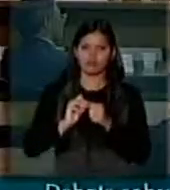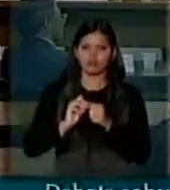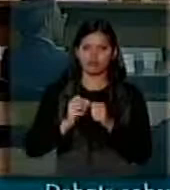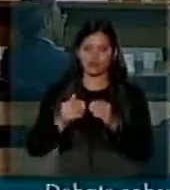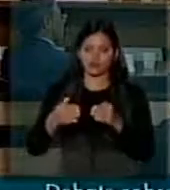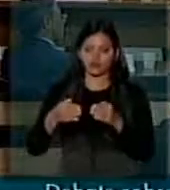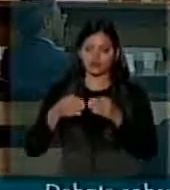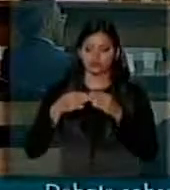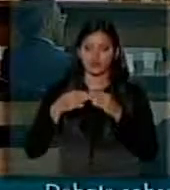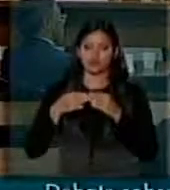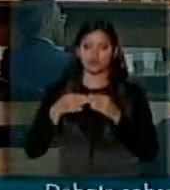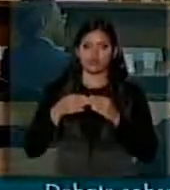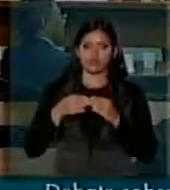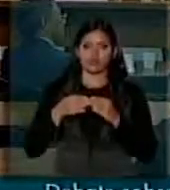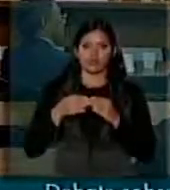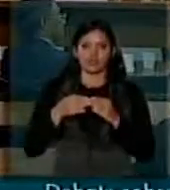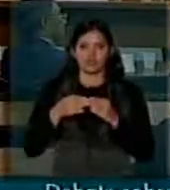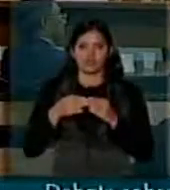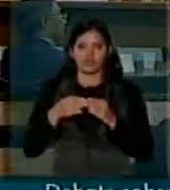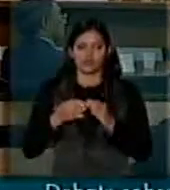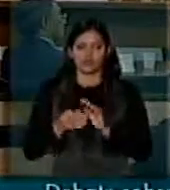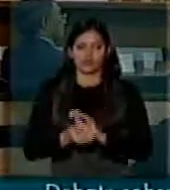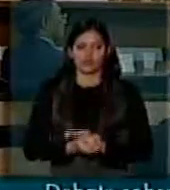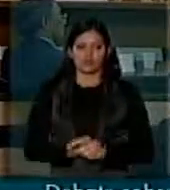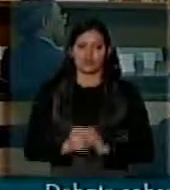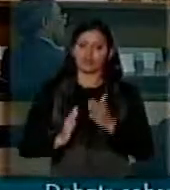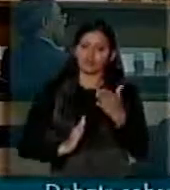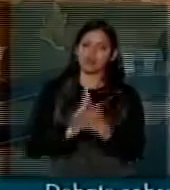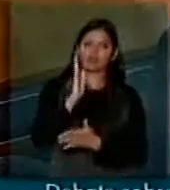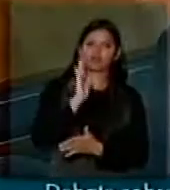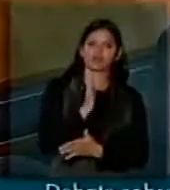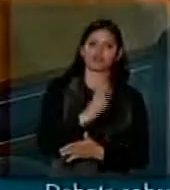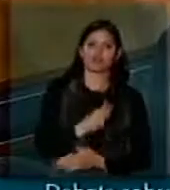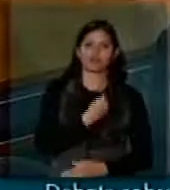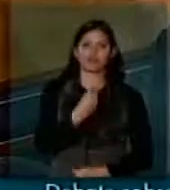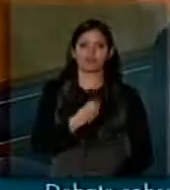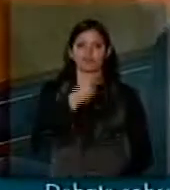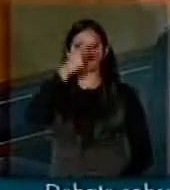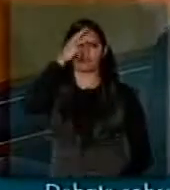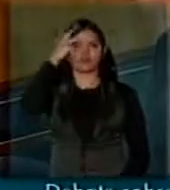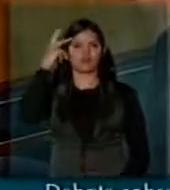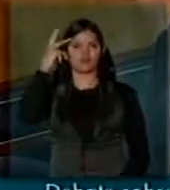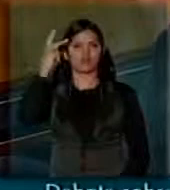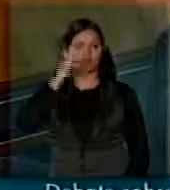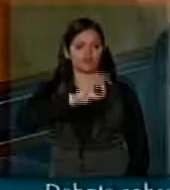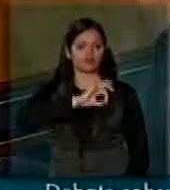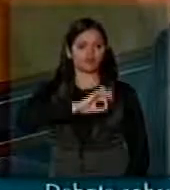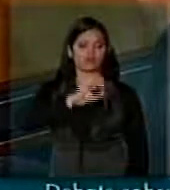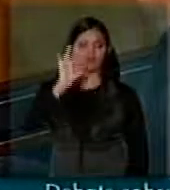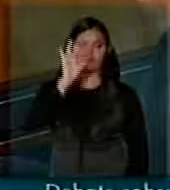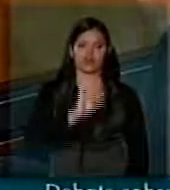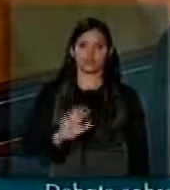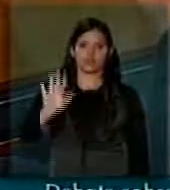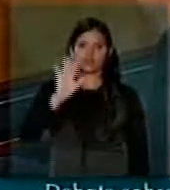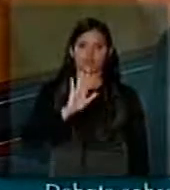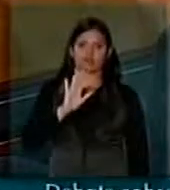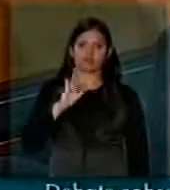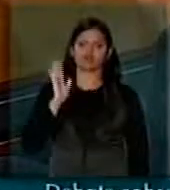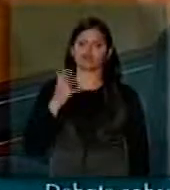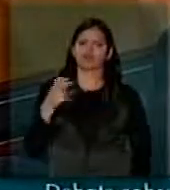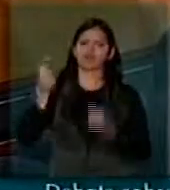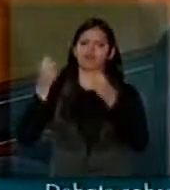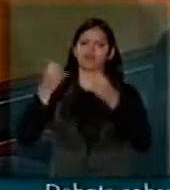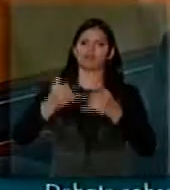uma solicitação, claro, depois de ter sido aprovado, da presença também de uma pessoa da Polícia Federal. E foi dito, né,